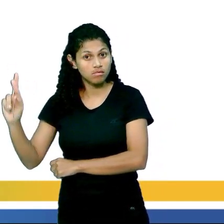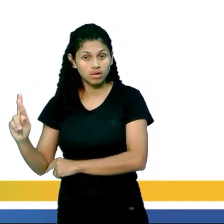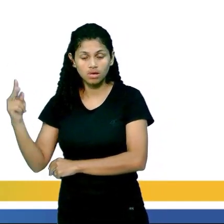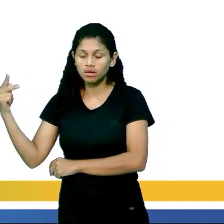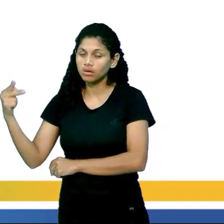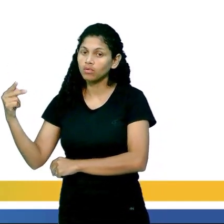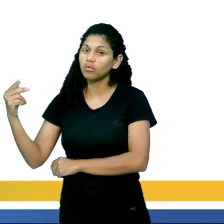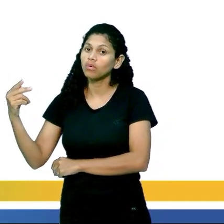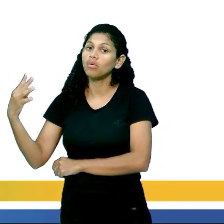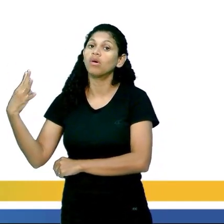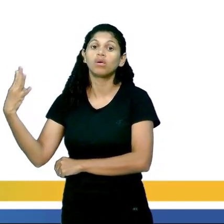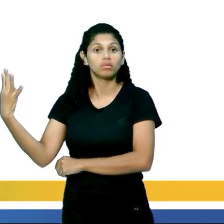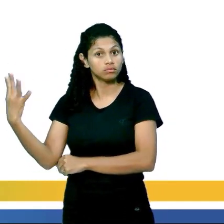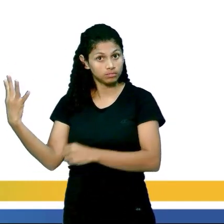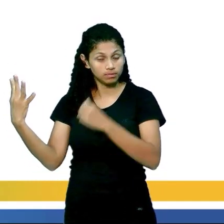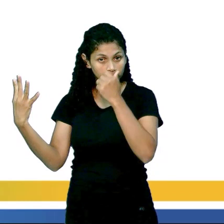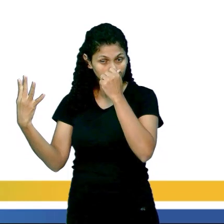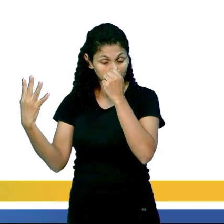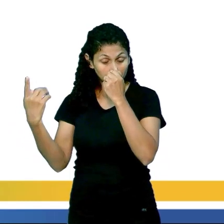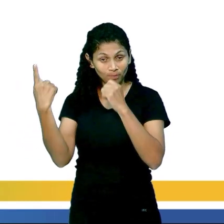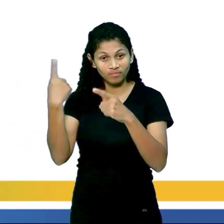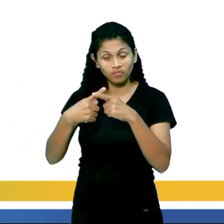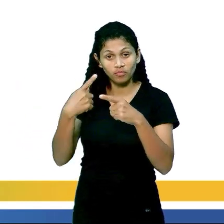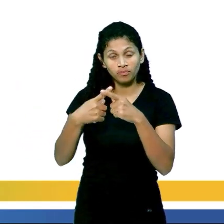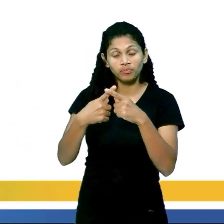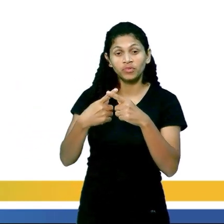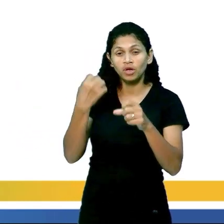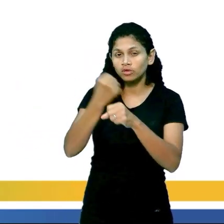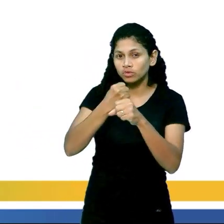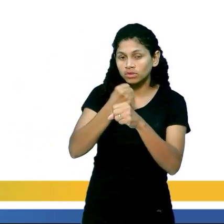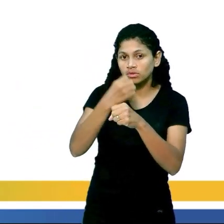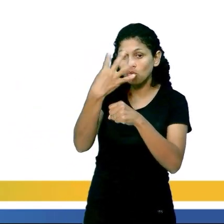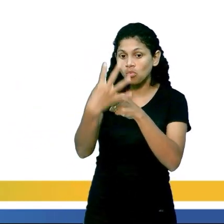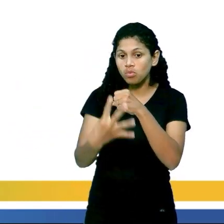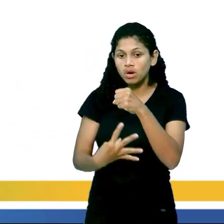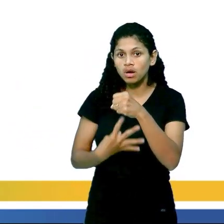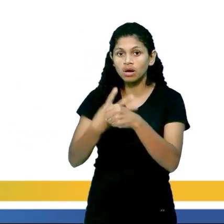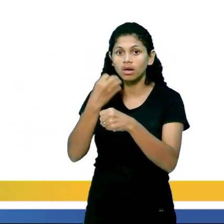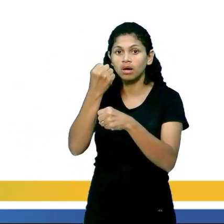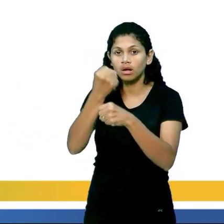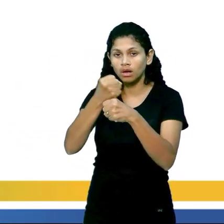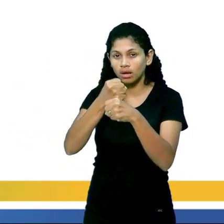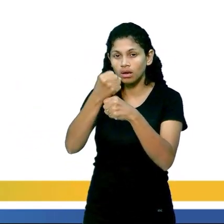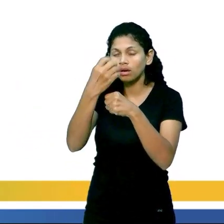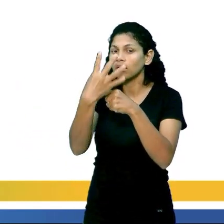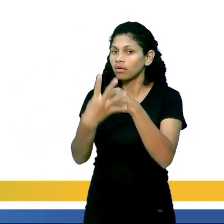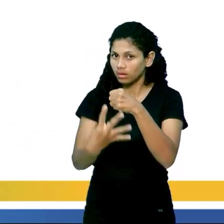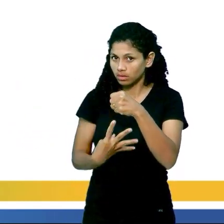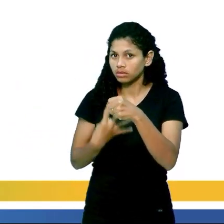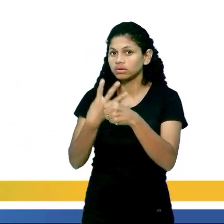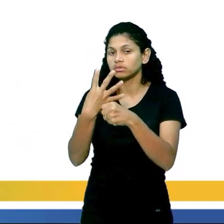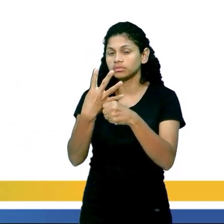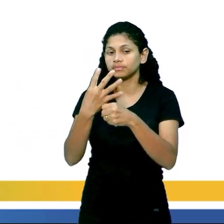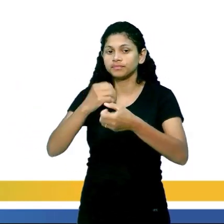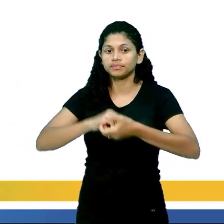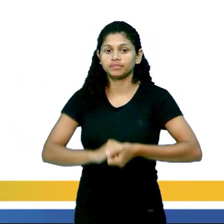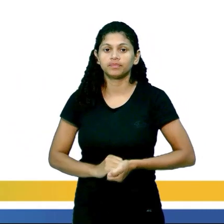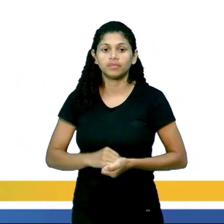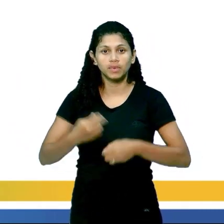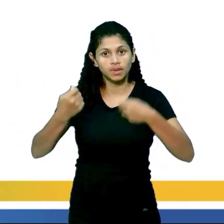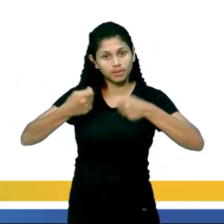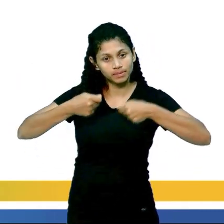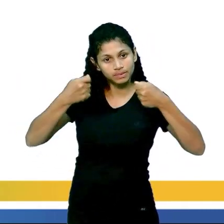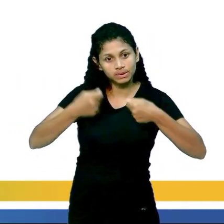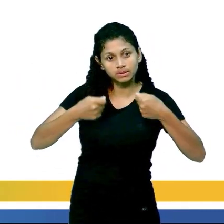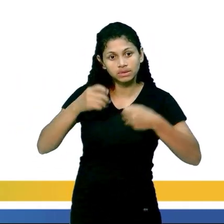de 4 em 4 anos. Vamos continuar. Substituindo nessa fórmula, nós temos 2022 é